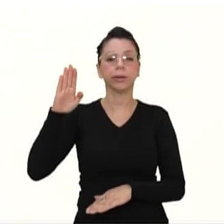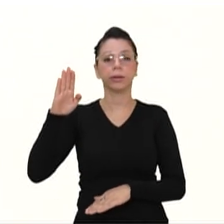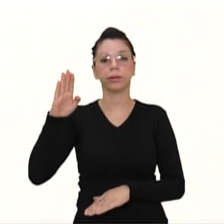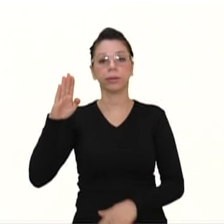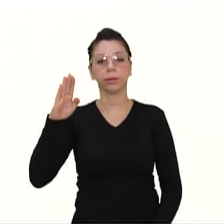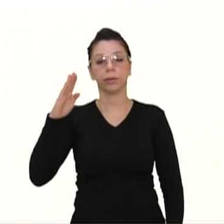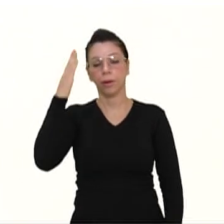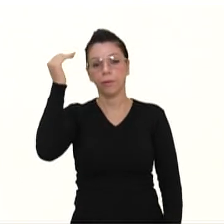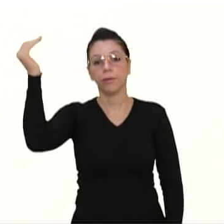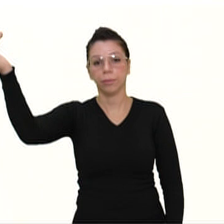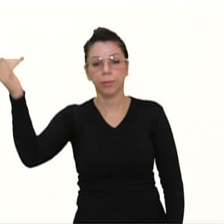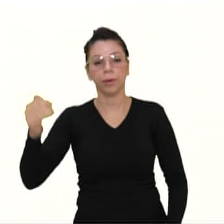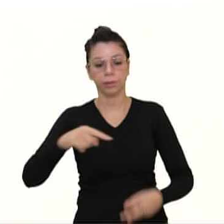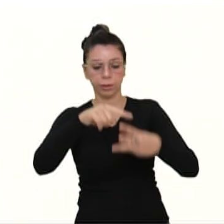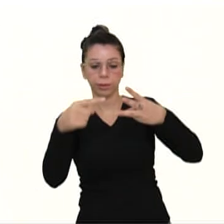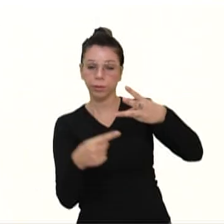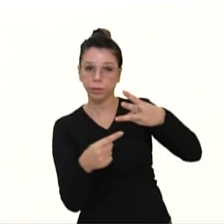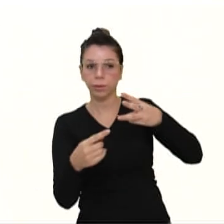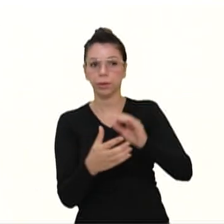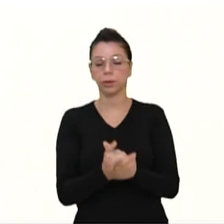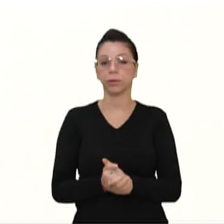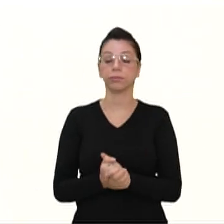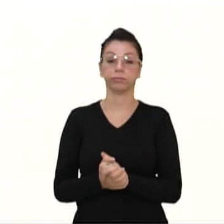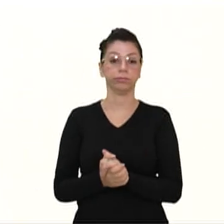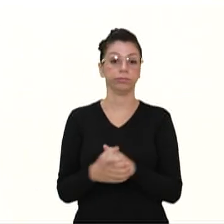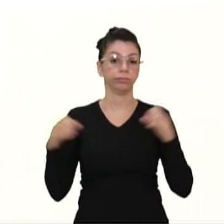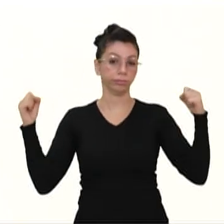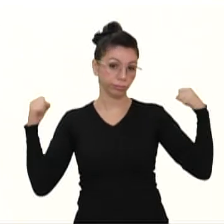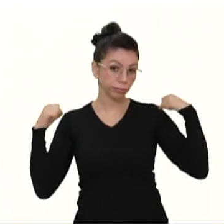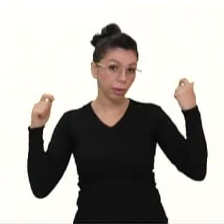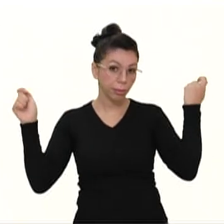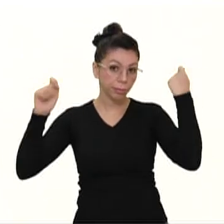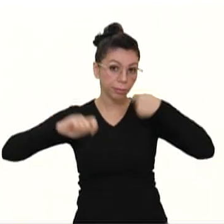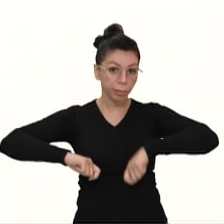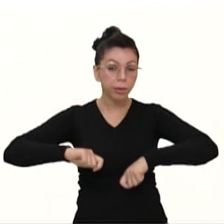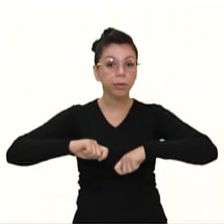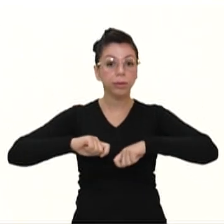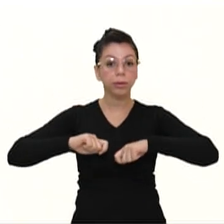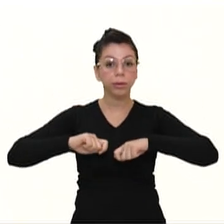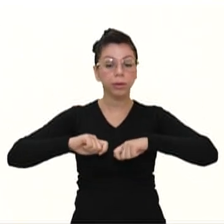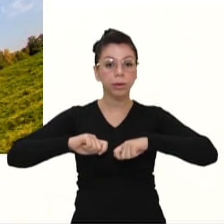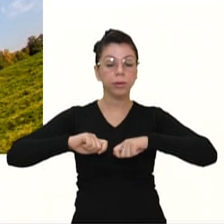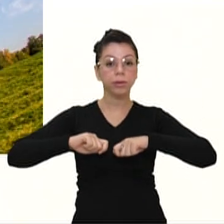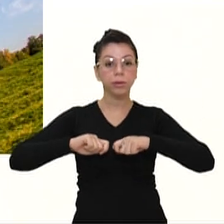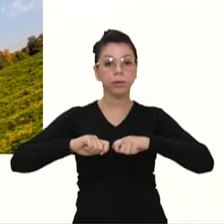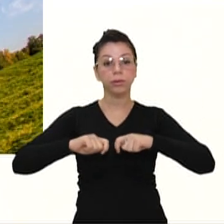no montanhismo mundial. É um esporte que necessita de equipamentos específicos, né?